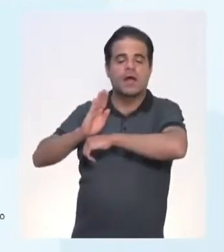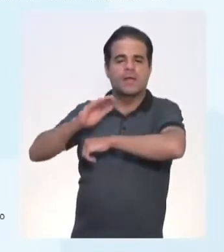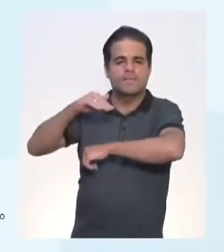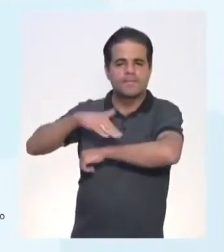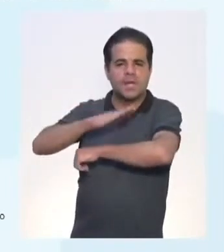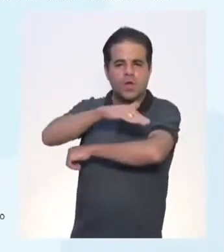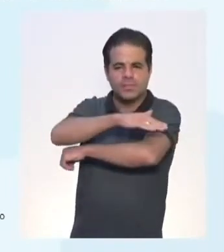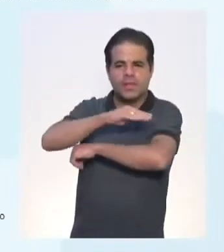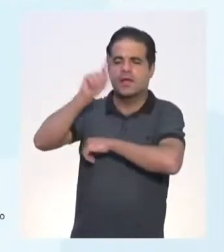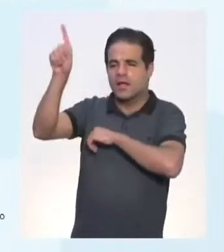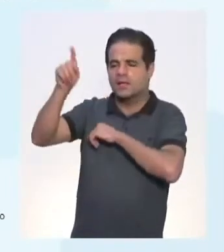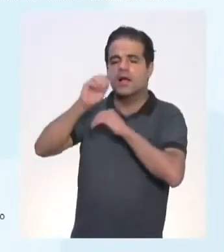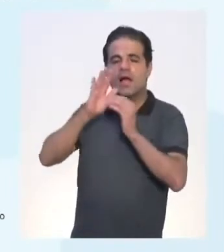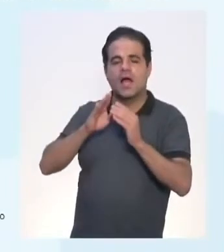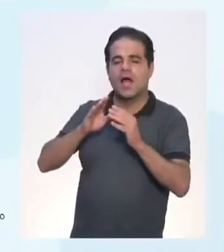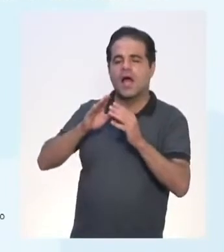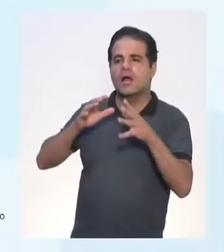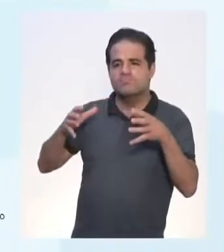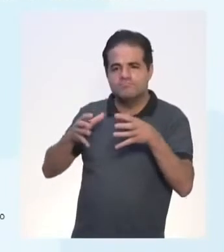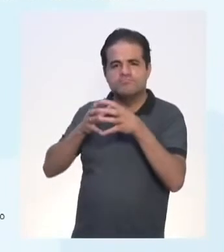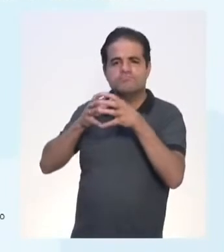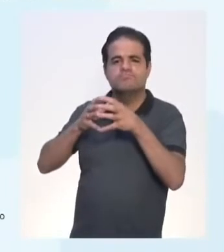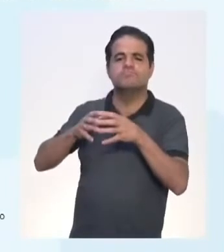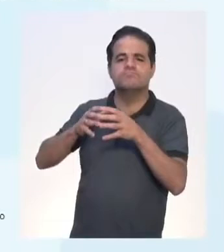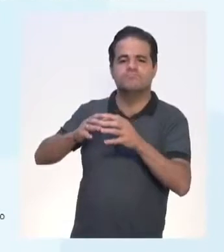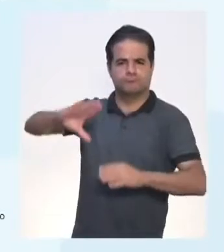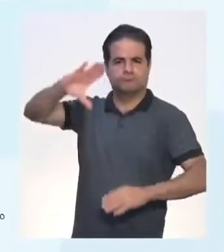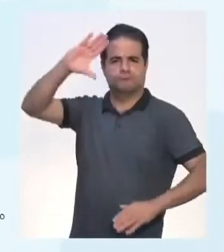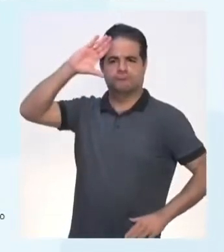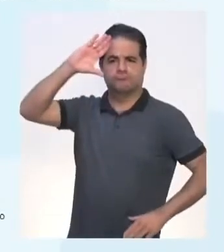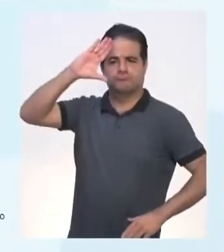ali os militares cercando